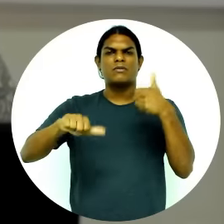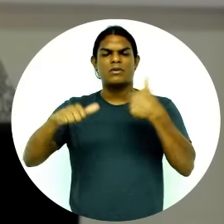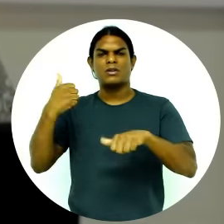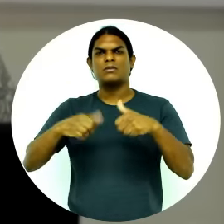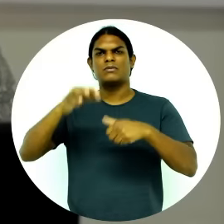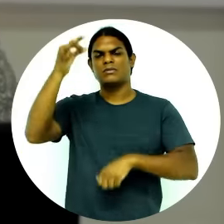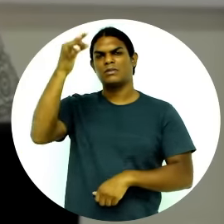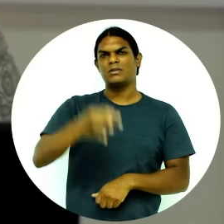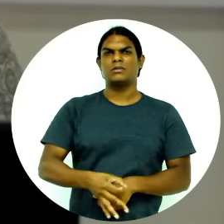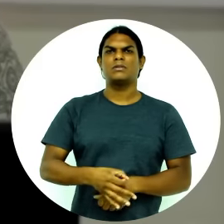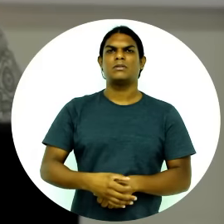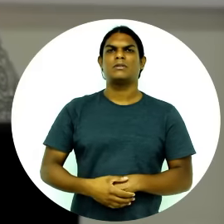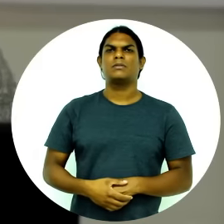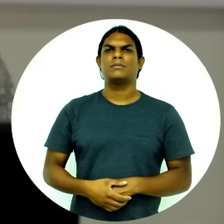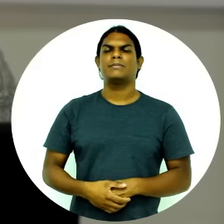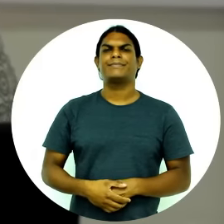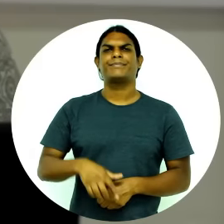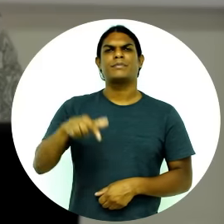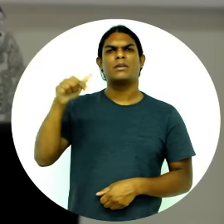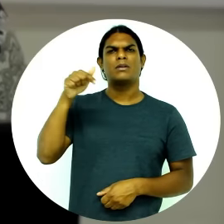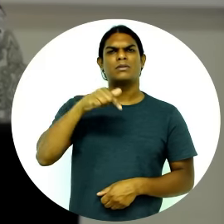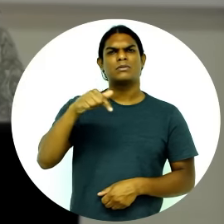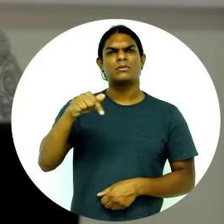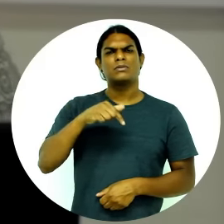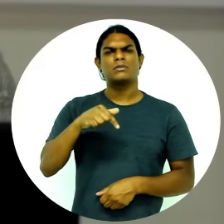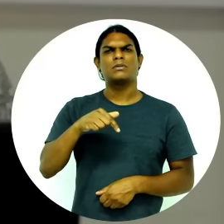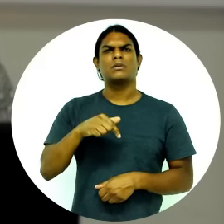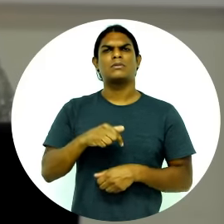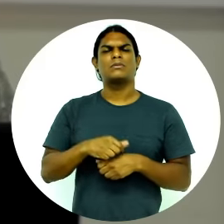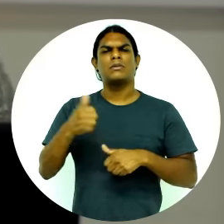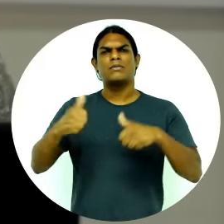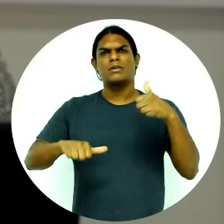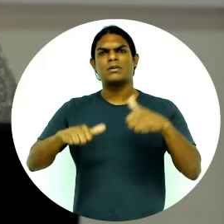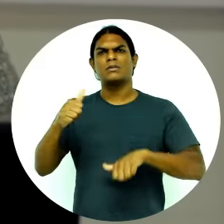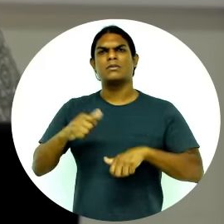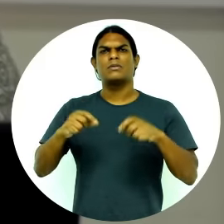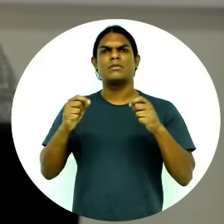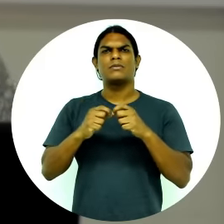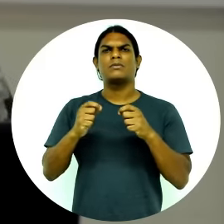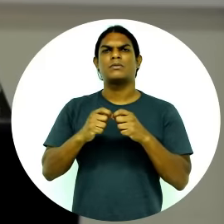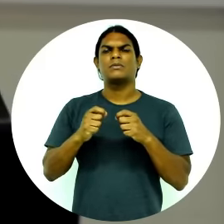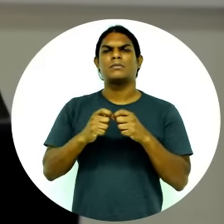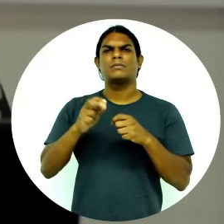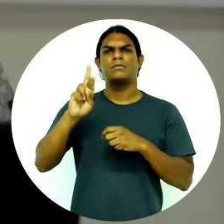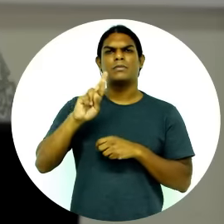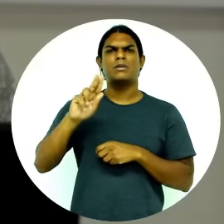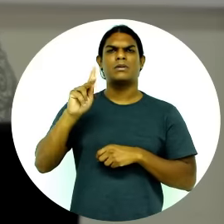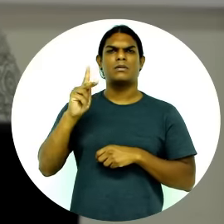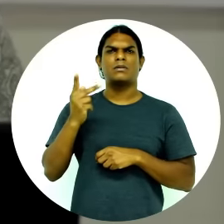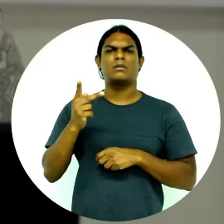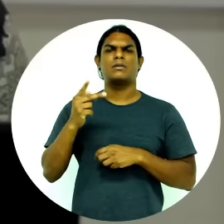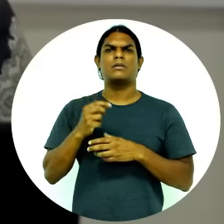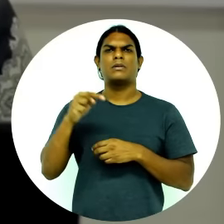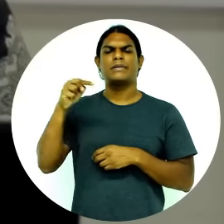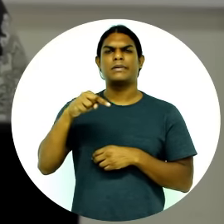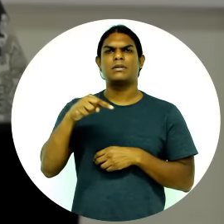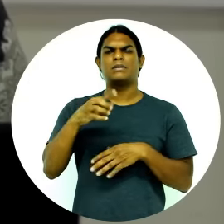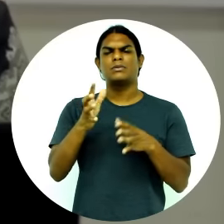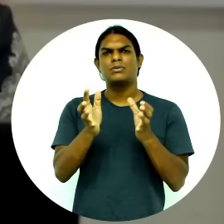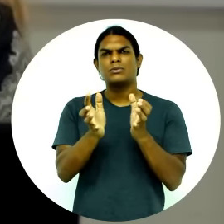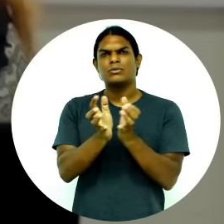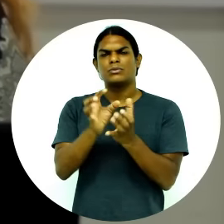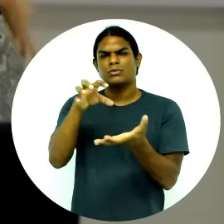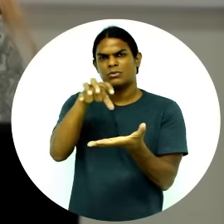Esse tipo de avaliação possibilita que o colaborador promova negociações e intercâmbios, exigindo do seu